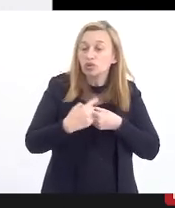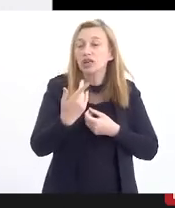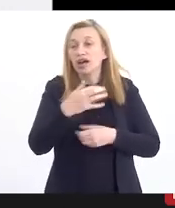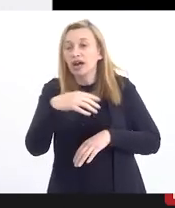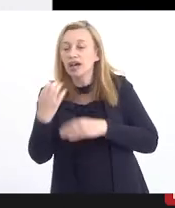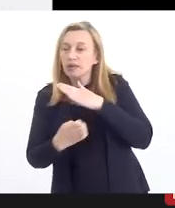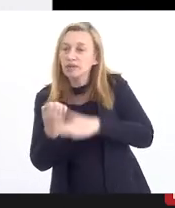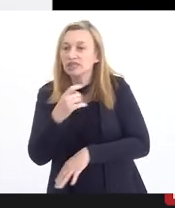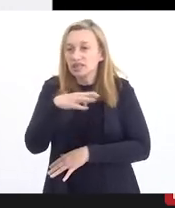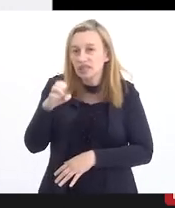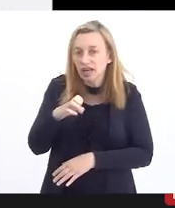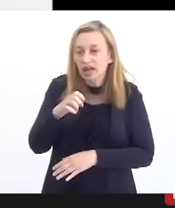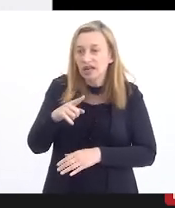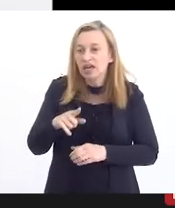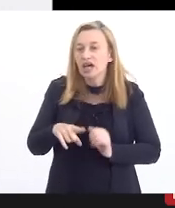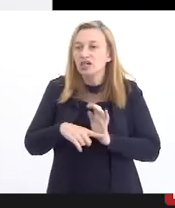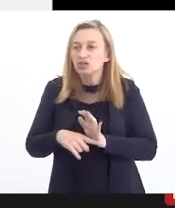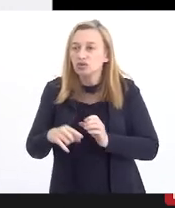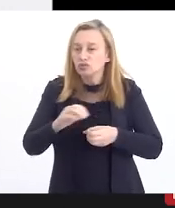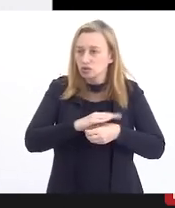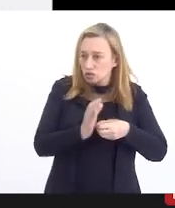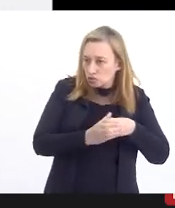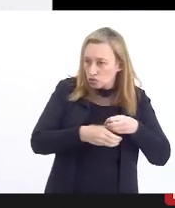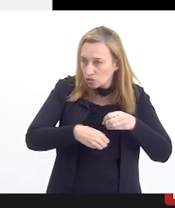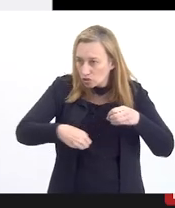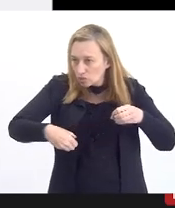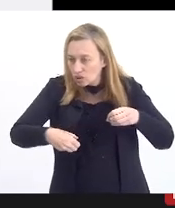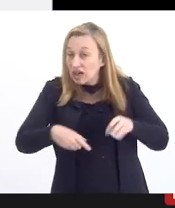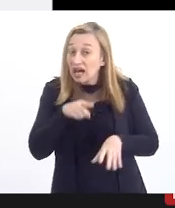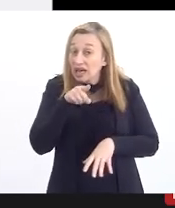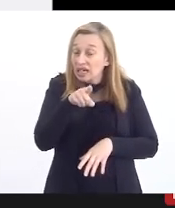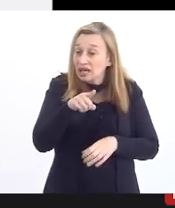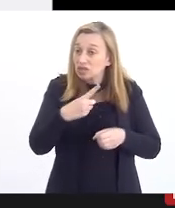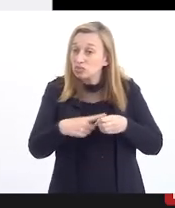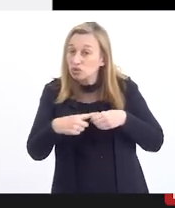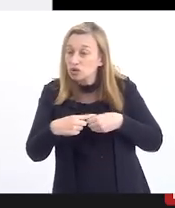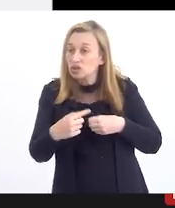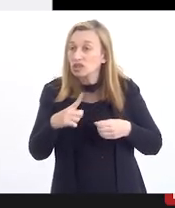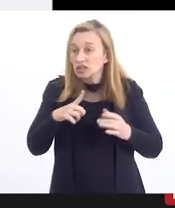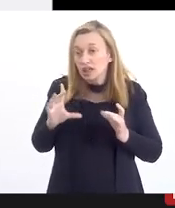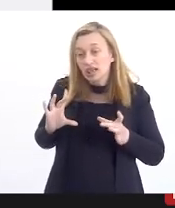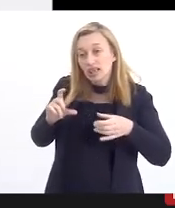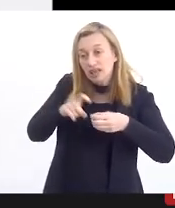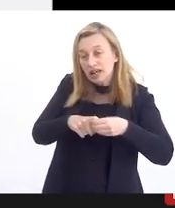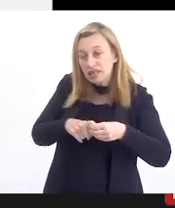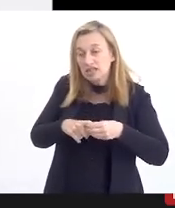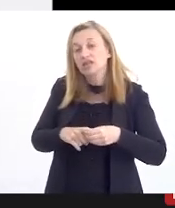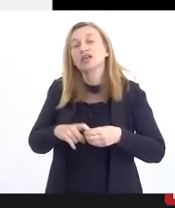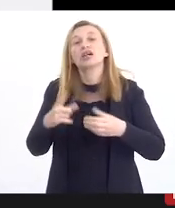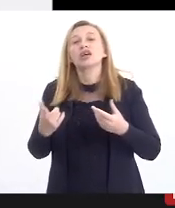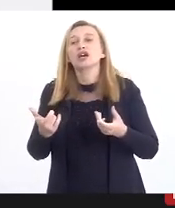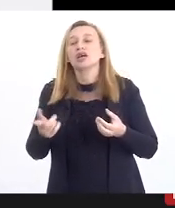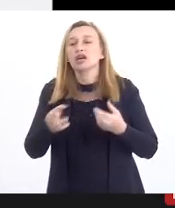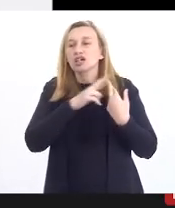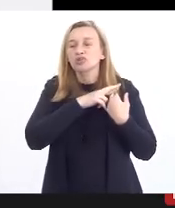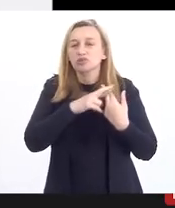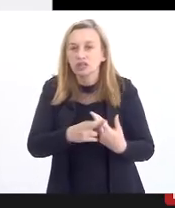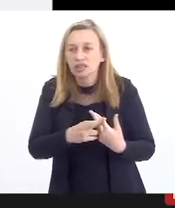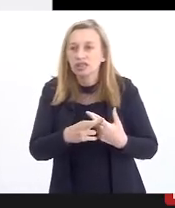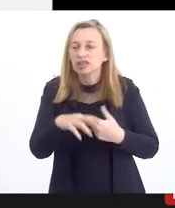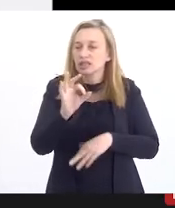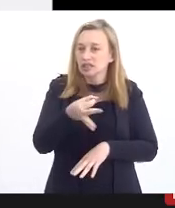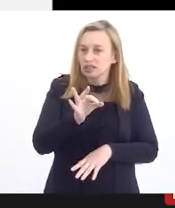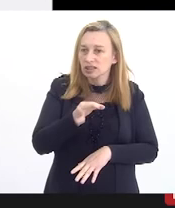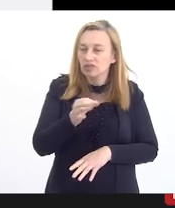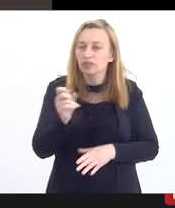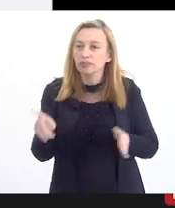CEDAE atende com esgotamento sanitário aqueles municípios com os quais ela mantém convênio. Porque a responsabilidade, e isso é uma questão legal, é